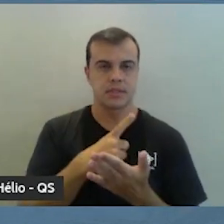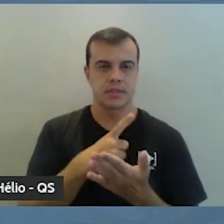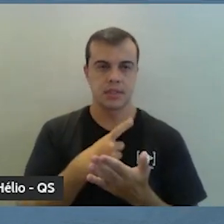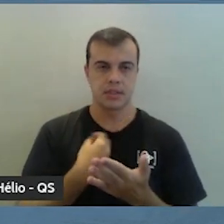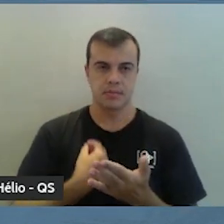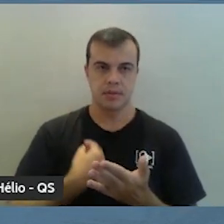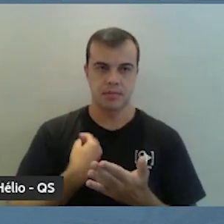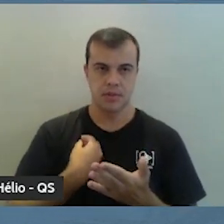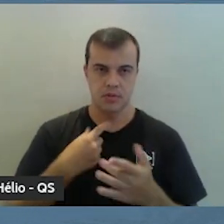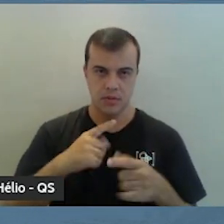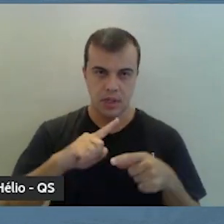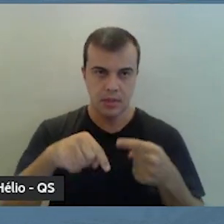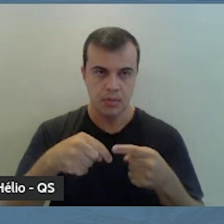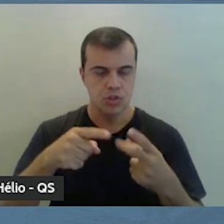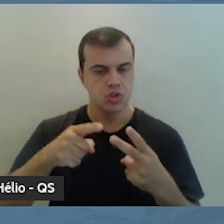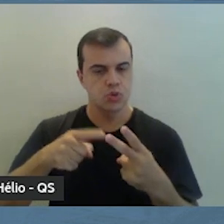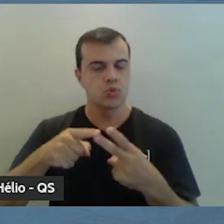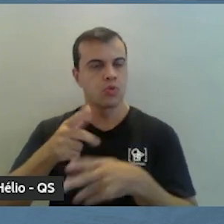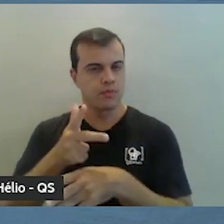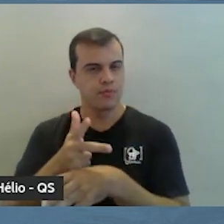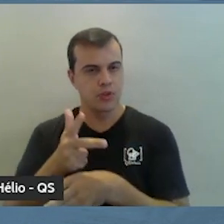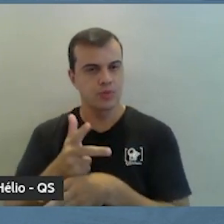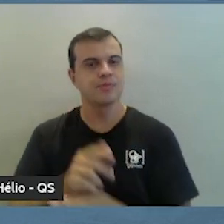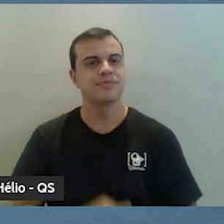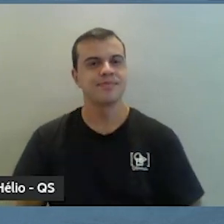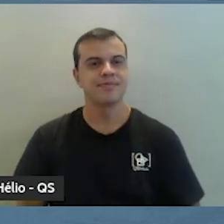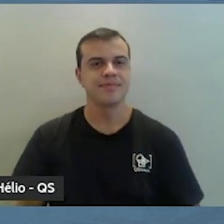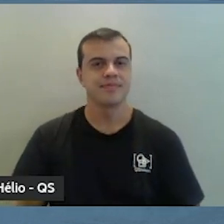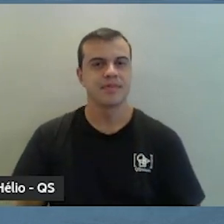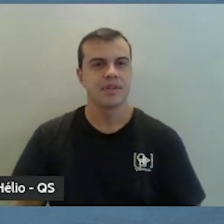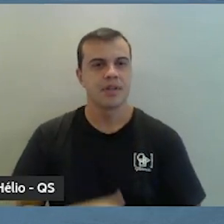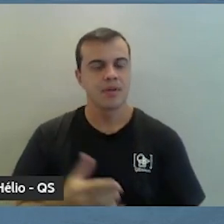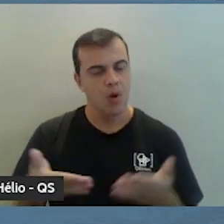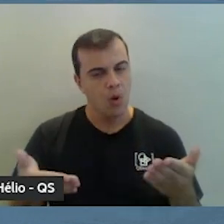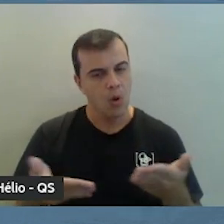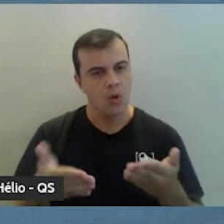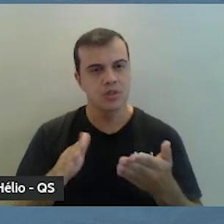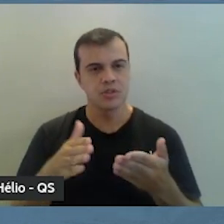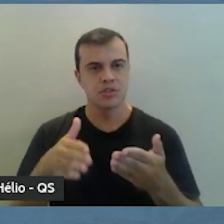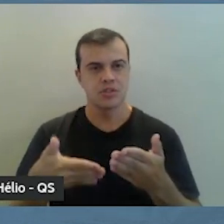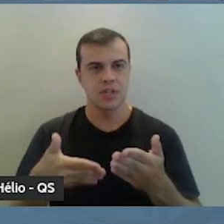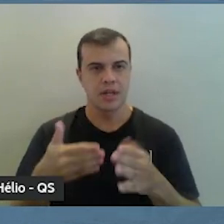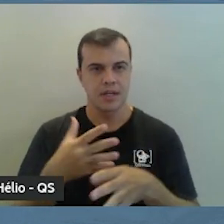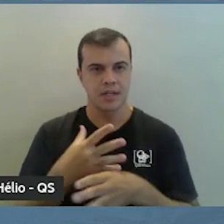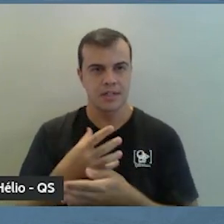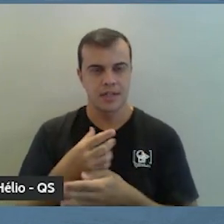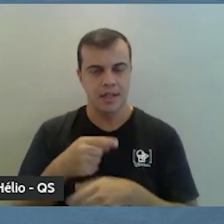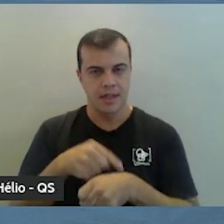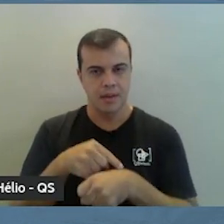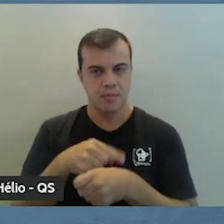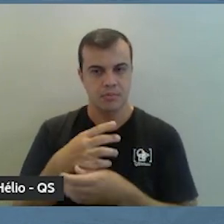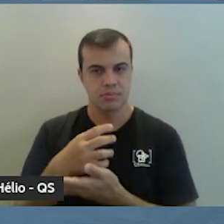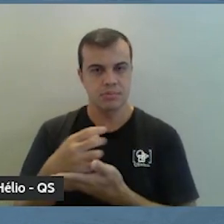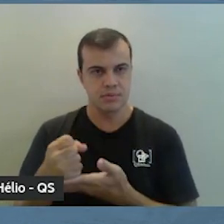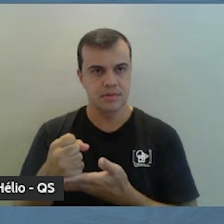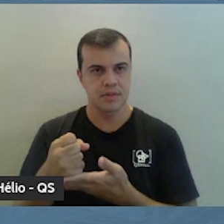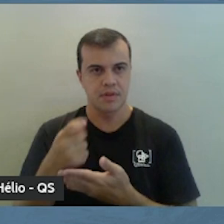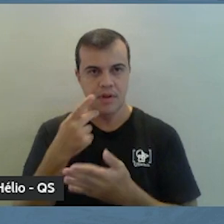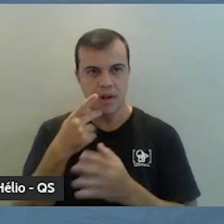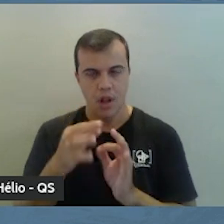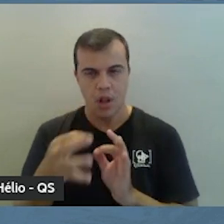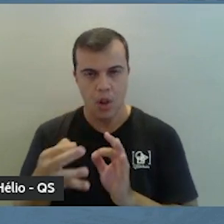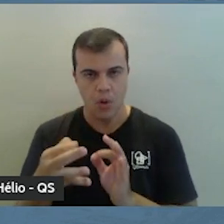Mas é que a gente vai ver no próximo episódio, que por hoje já passamos até um pouco do tempo, para não ficar muito